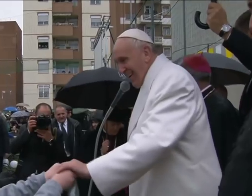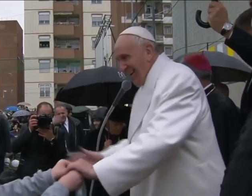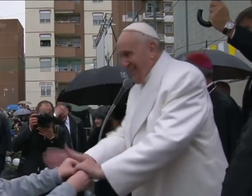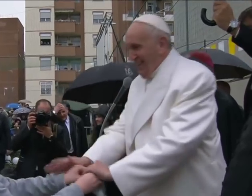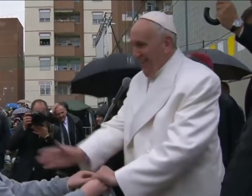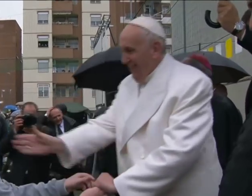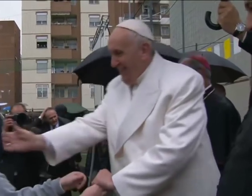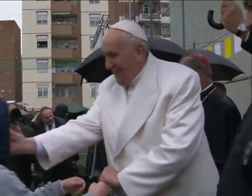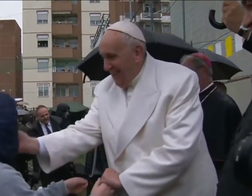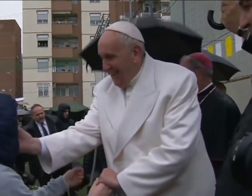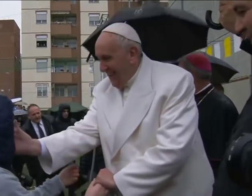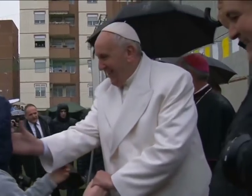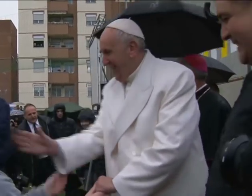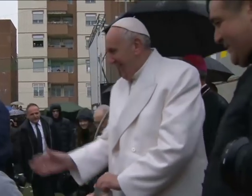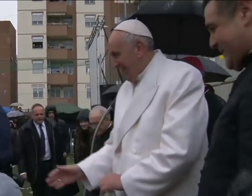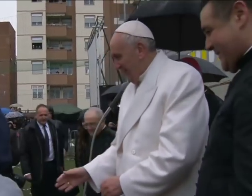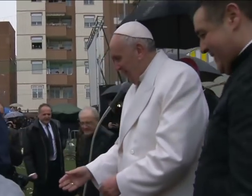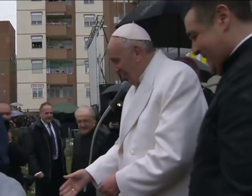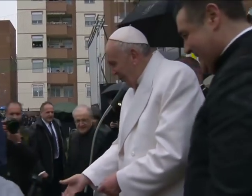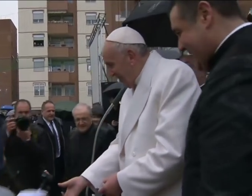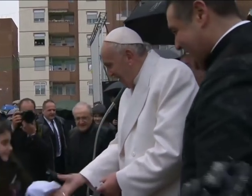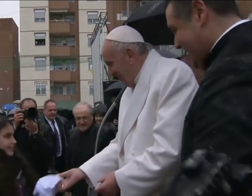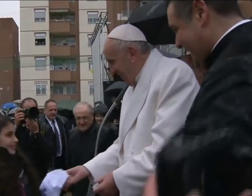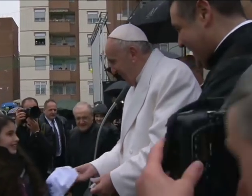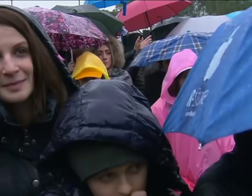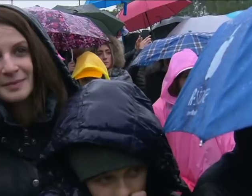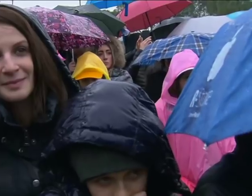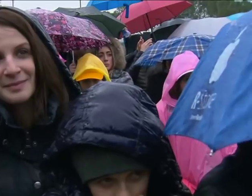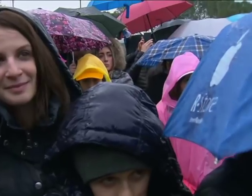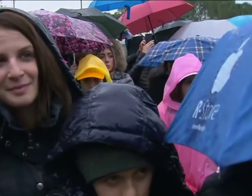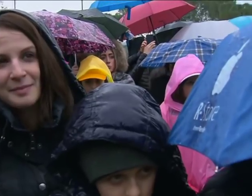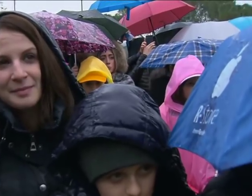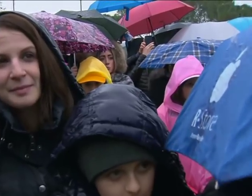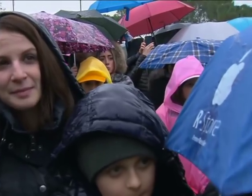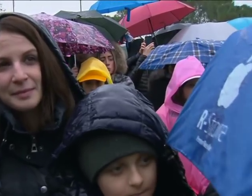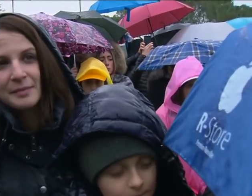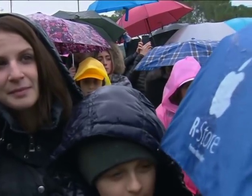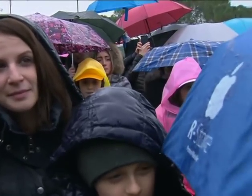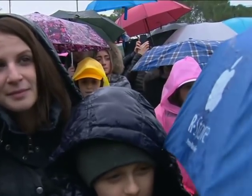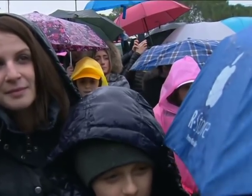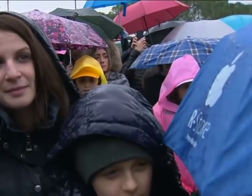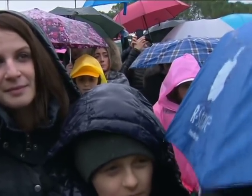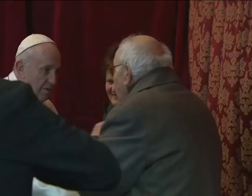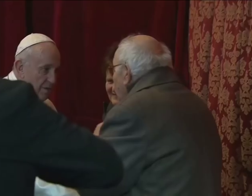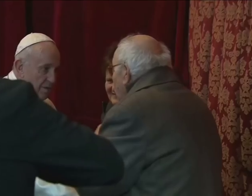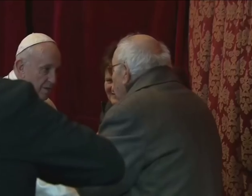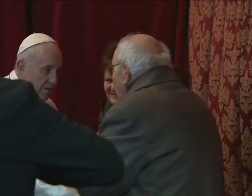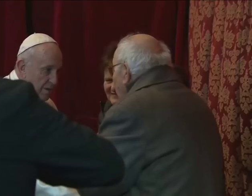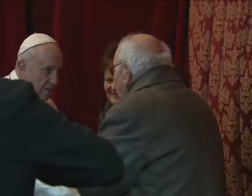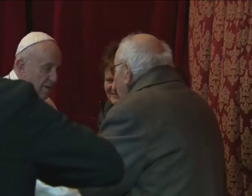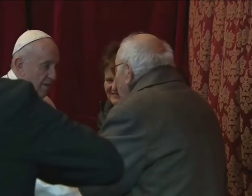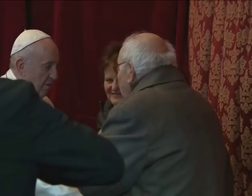de oração, encontros com jovens e idosos, doentes, pobres e imigrantes. A festa estava preparada há vários